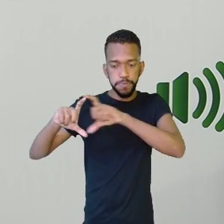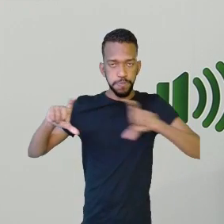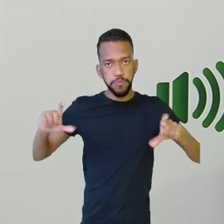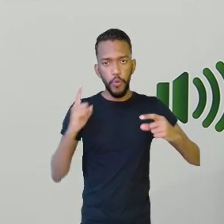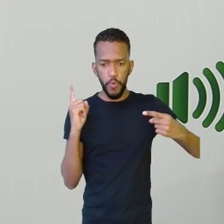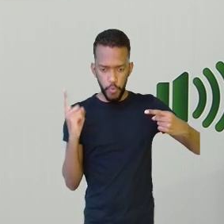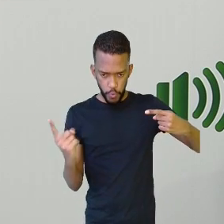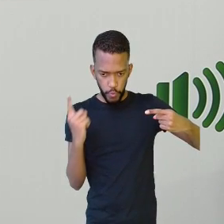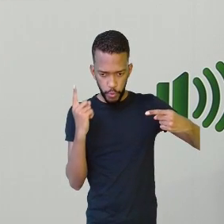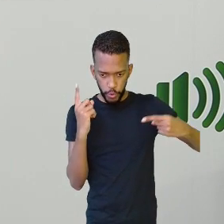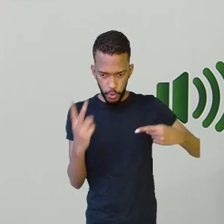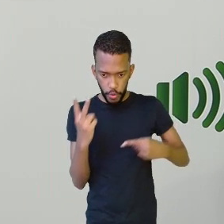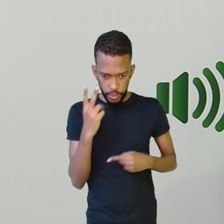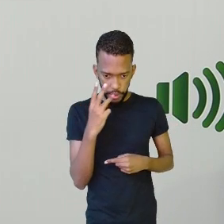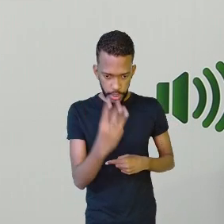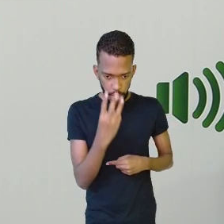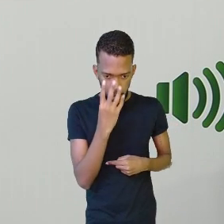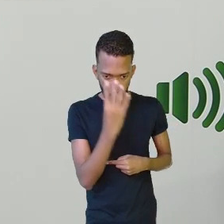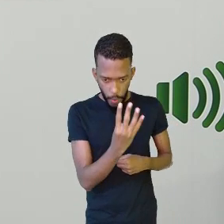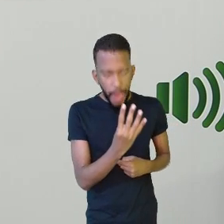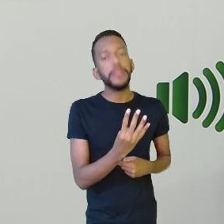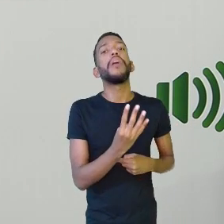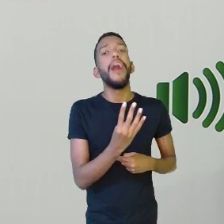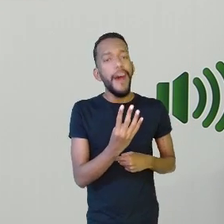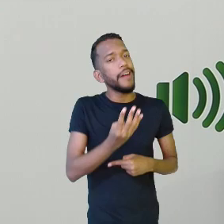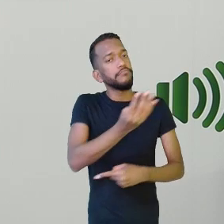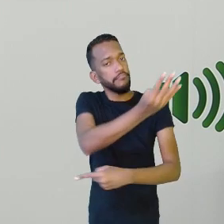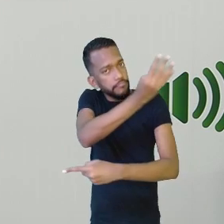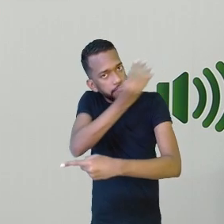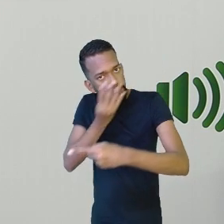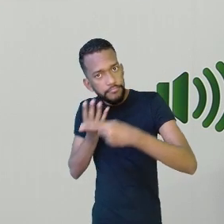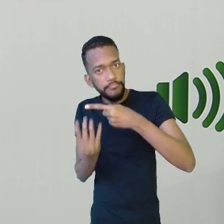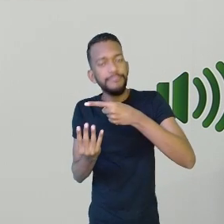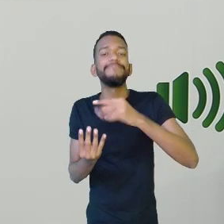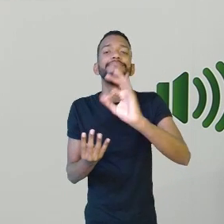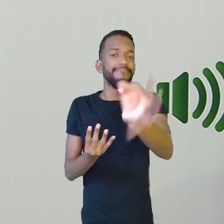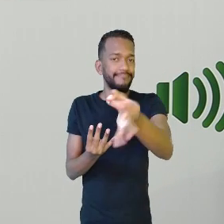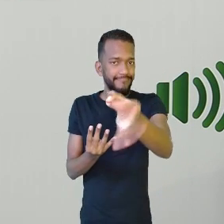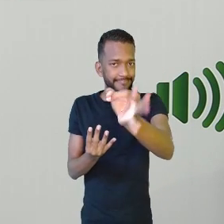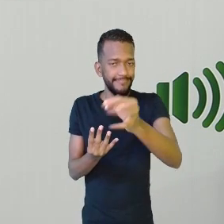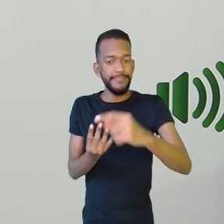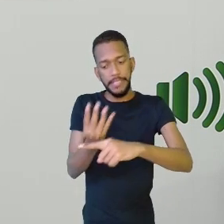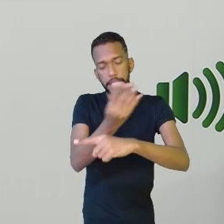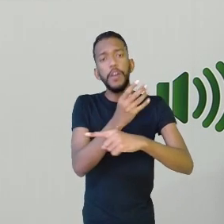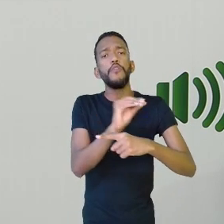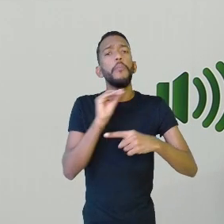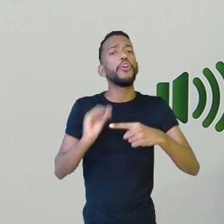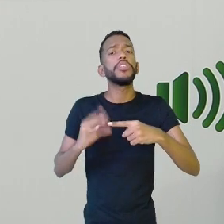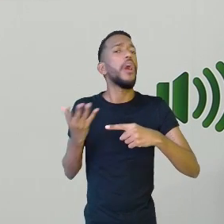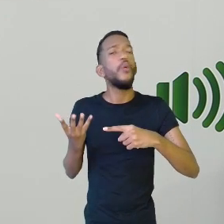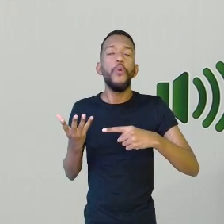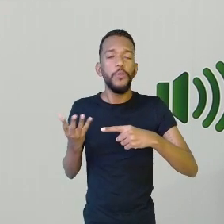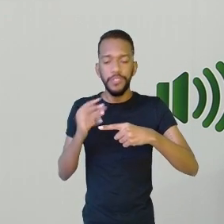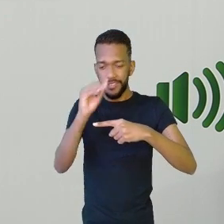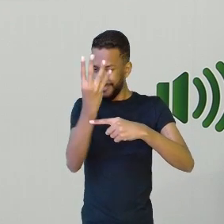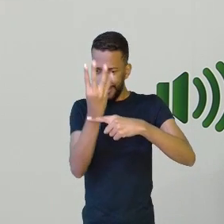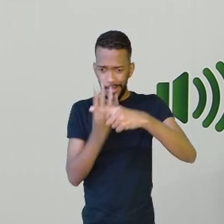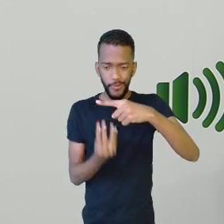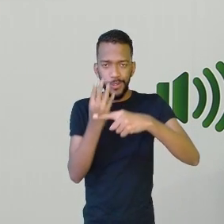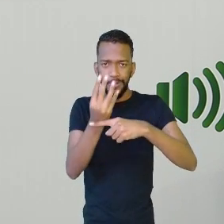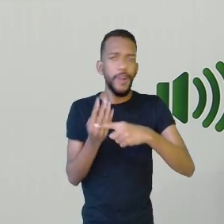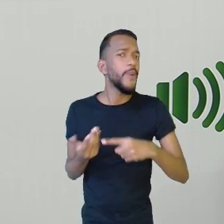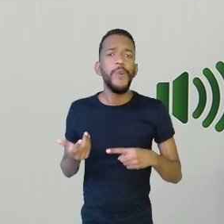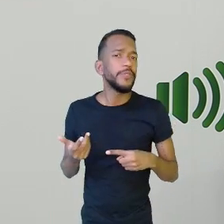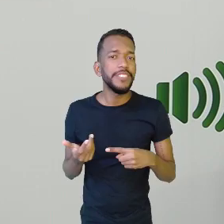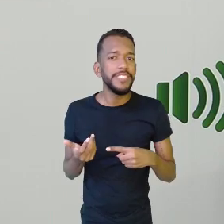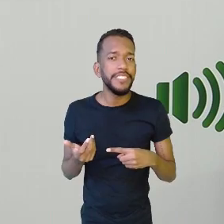está dividido em quantas partes? Em 4, isso mesmo. E onde é que eu vou colocar esse 4 na